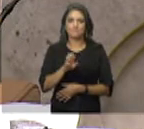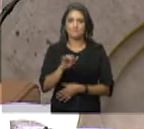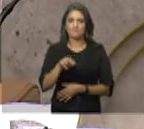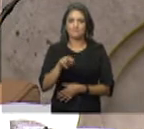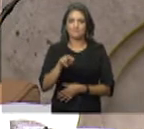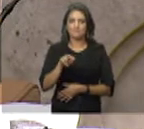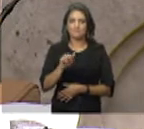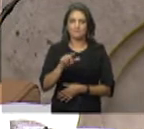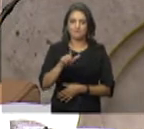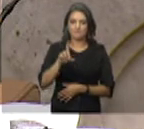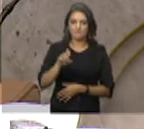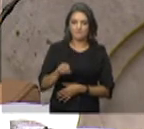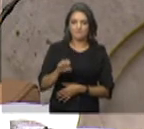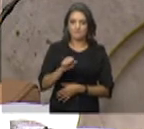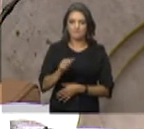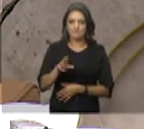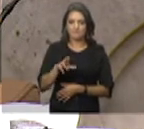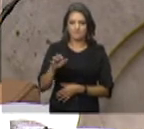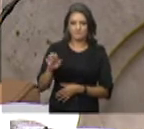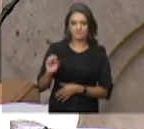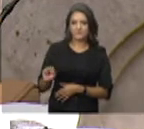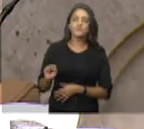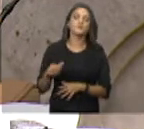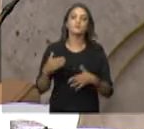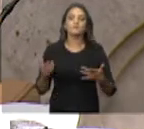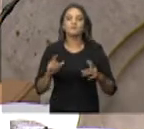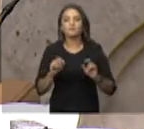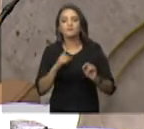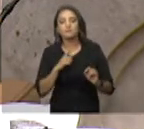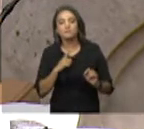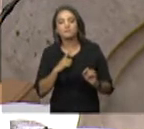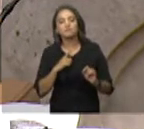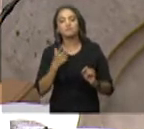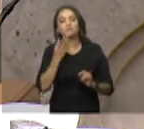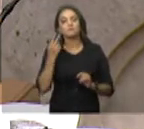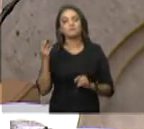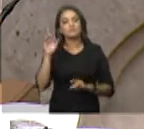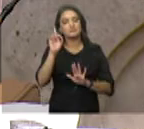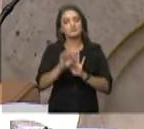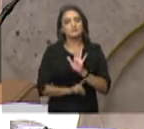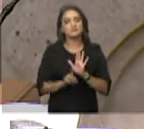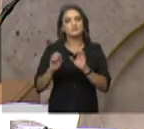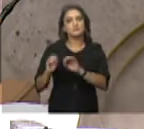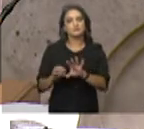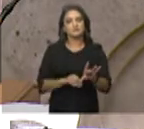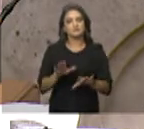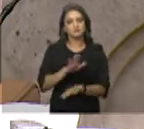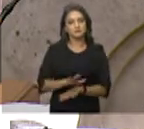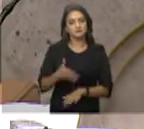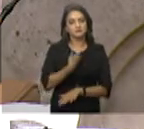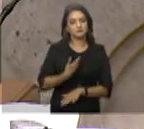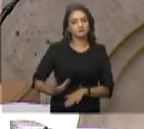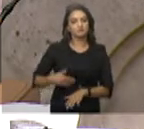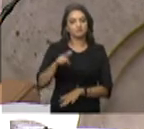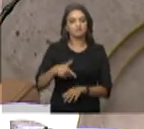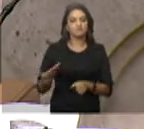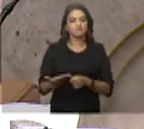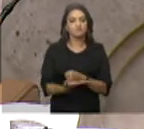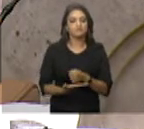Fonseca quanto ao mínimo existencial saliento o direito à educação infantil pública como basilar